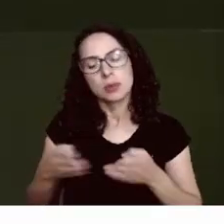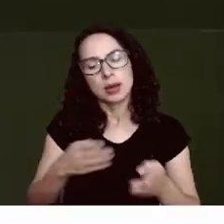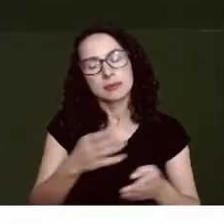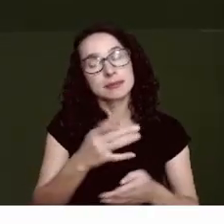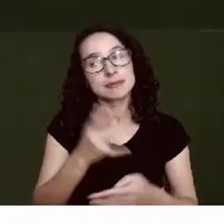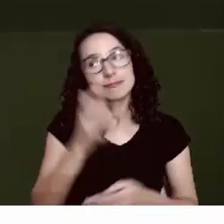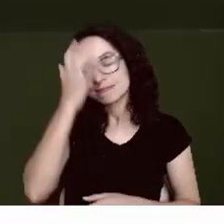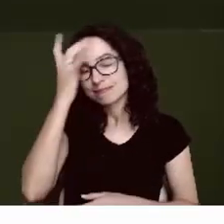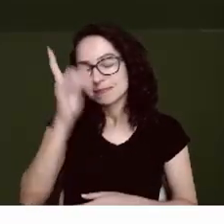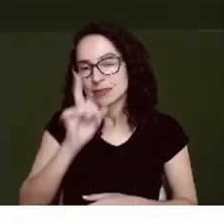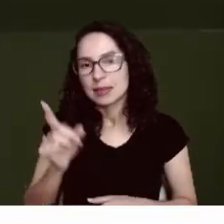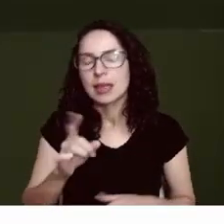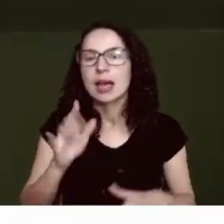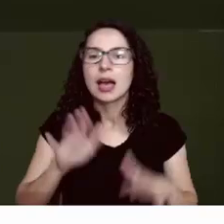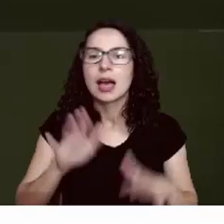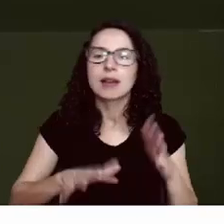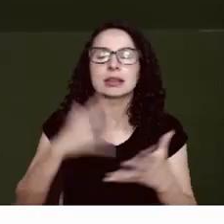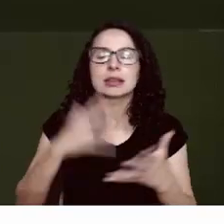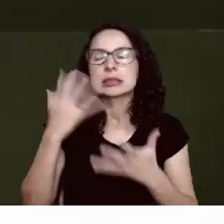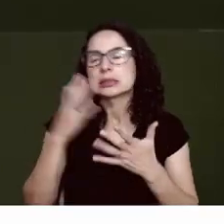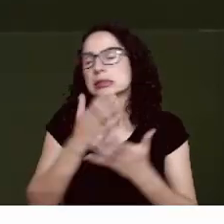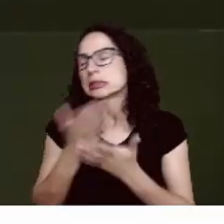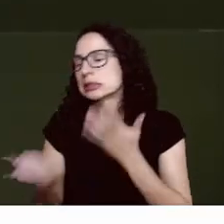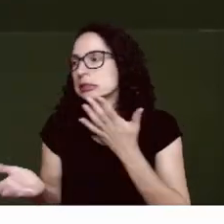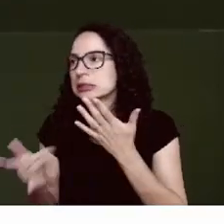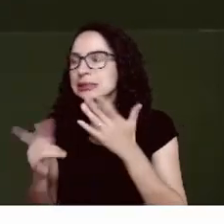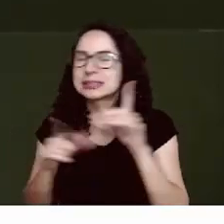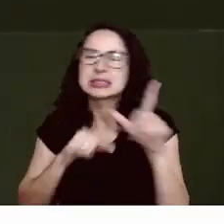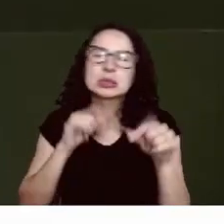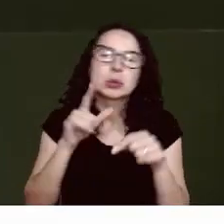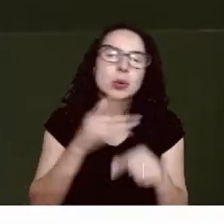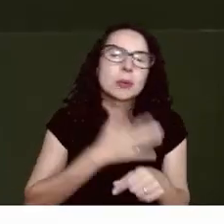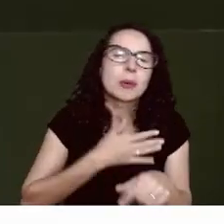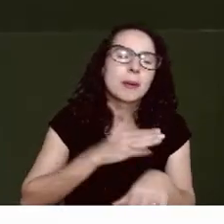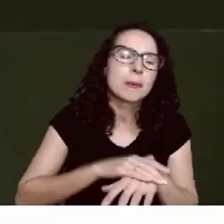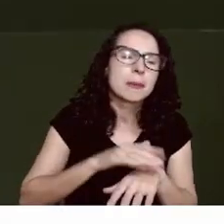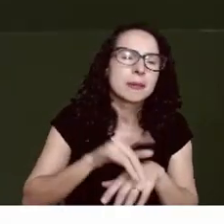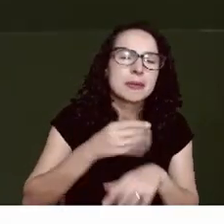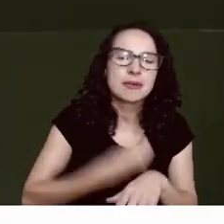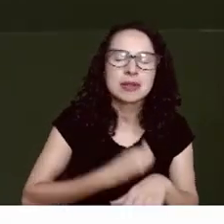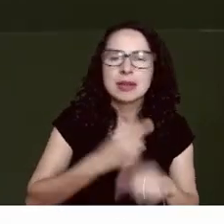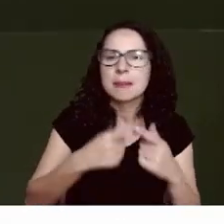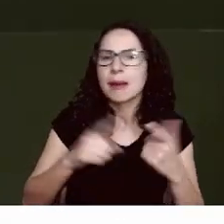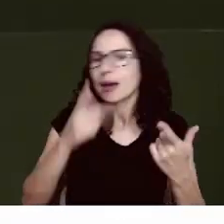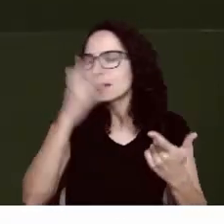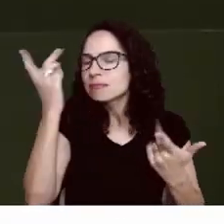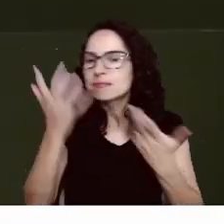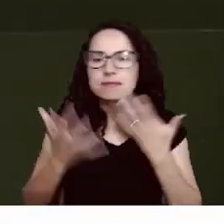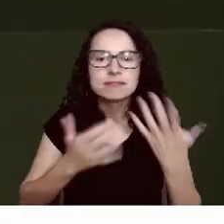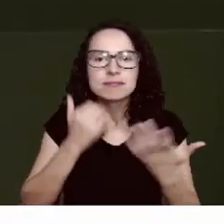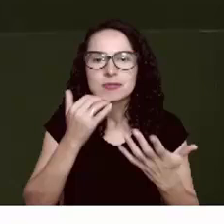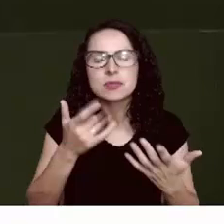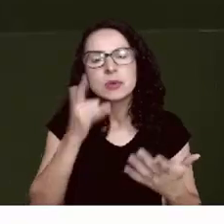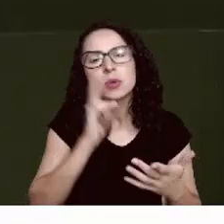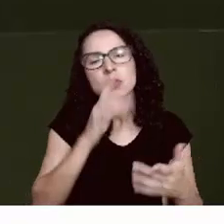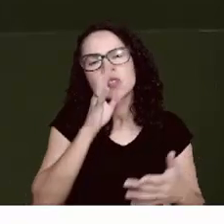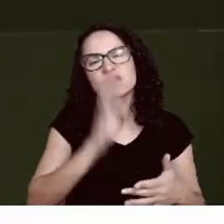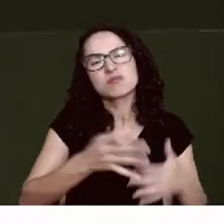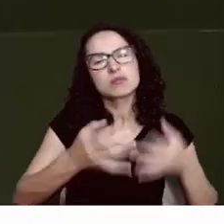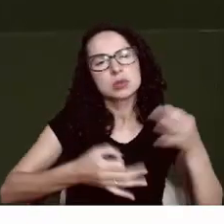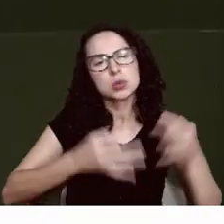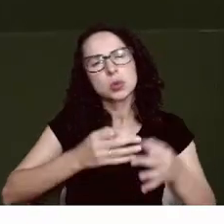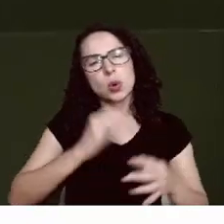vezes você se perde por escolhas que você faz na vida, mas ninguém é ninguém para estar julgando, para estar condenando e